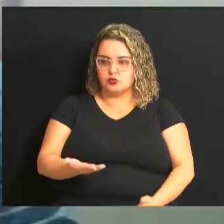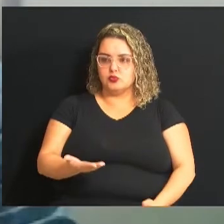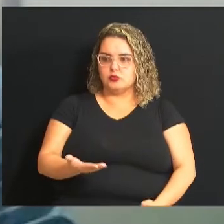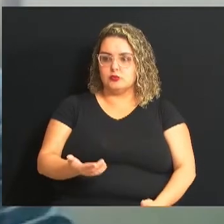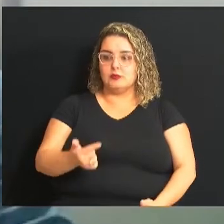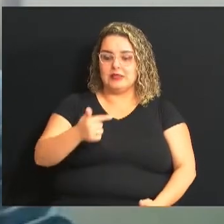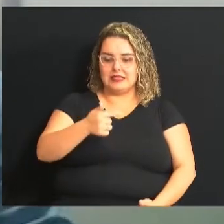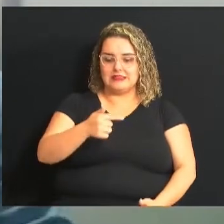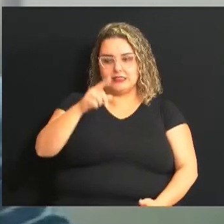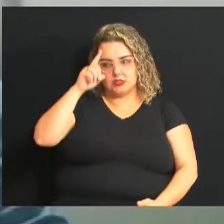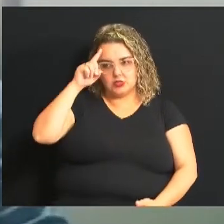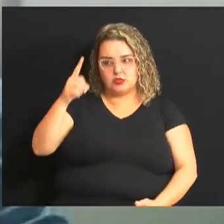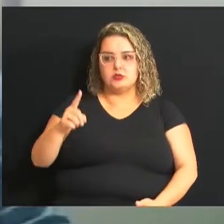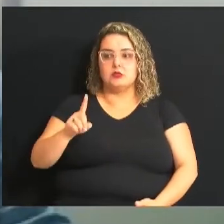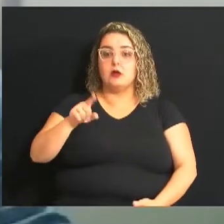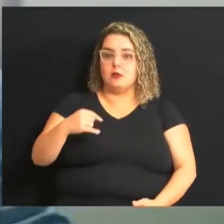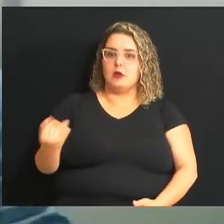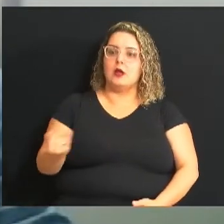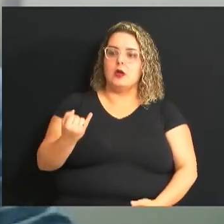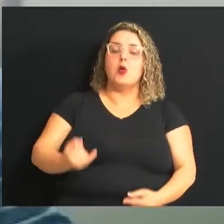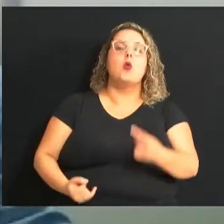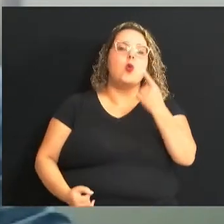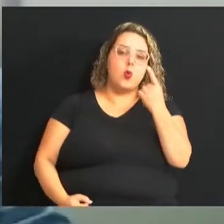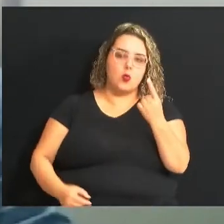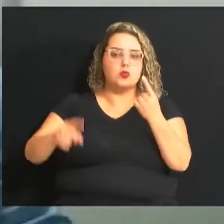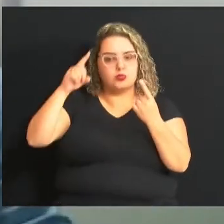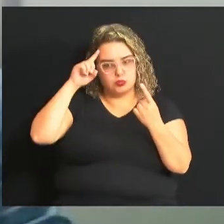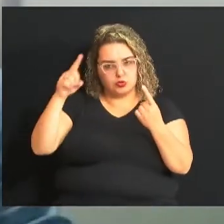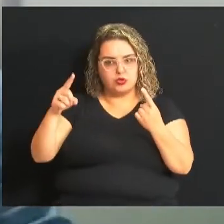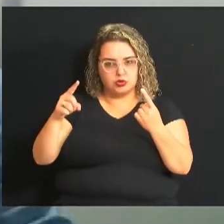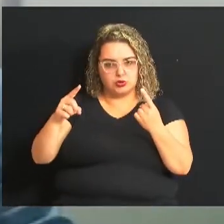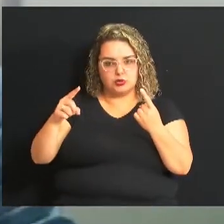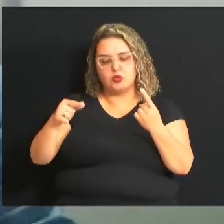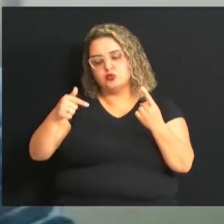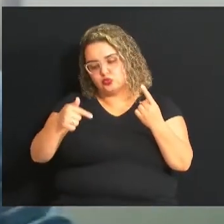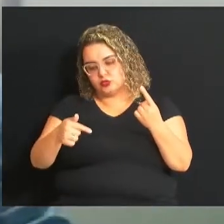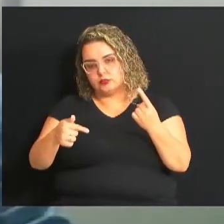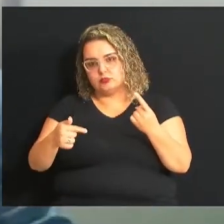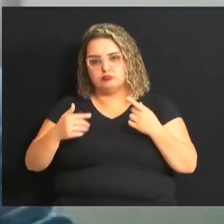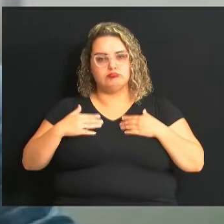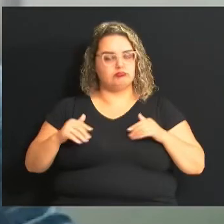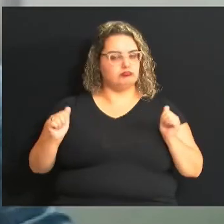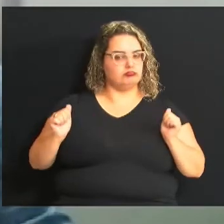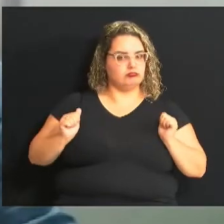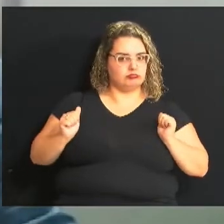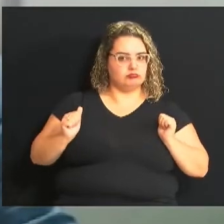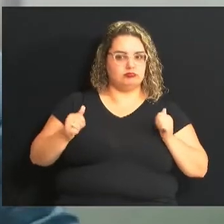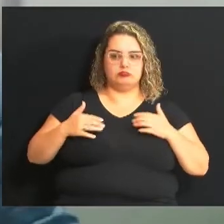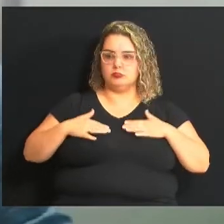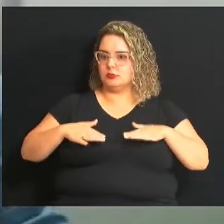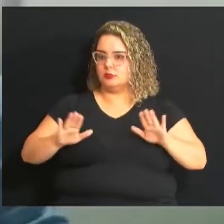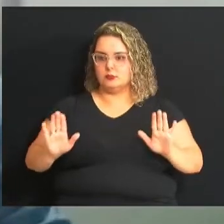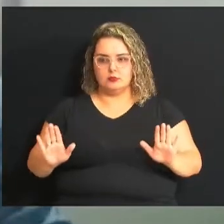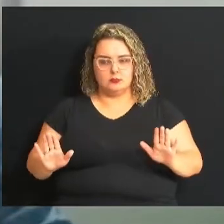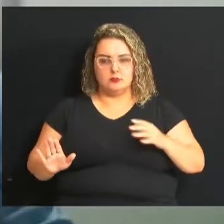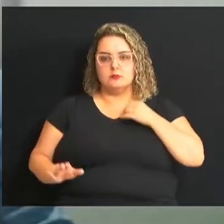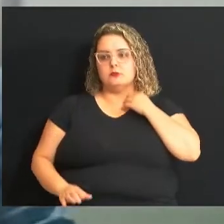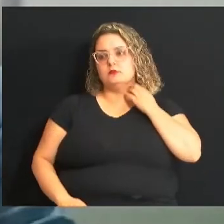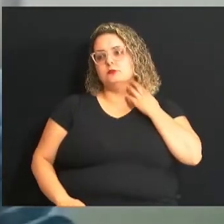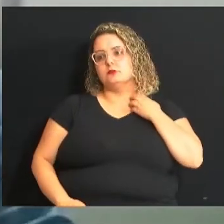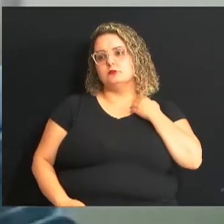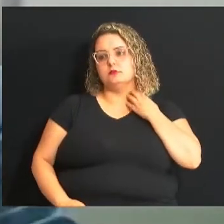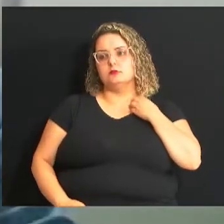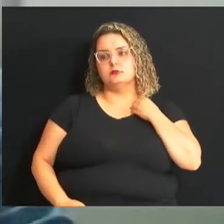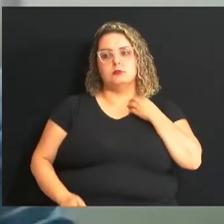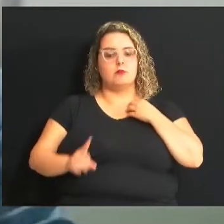na semana é sempre interessante que um dia dos 7 ele fique bem tranquilo, fique descansando, não, se possível nem passeie com o cachorro